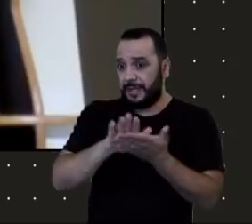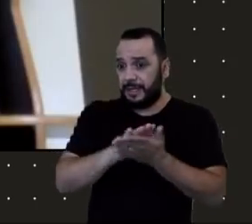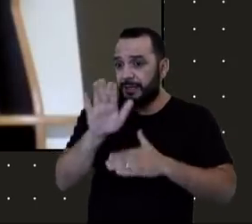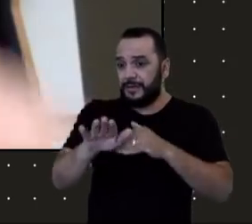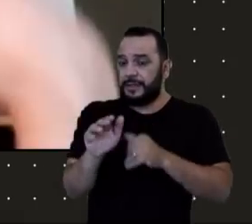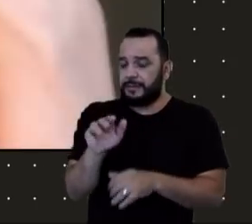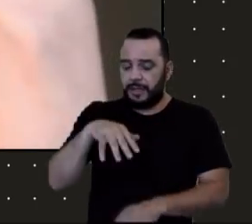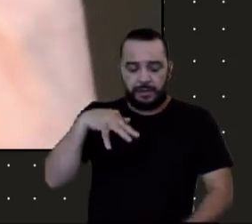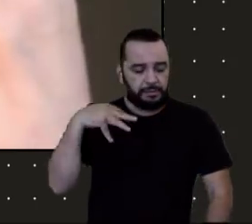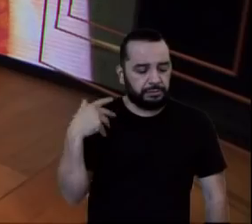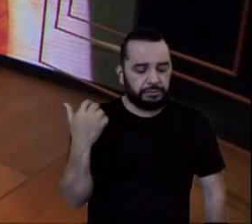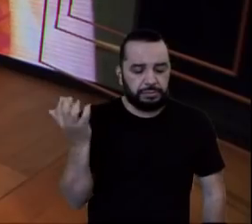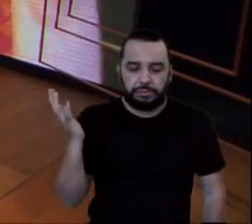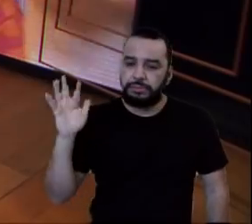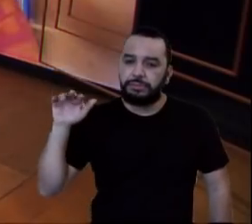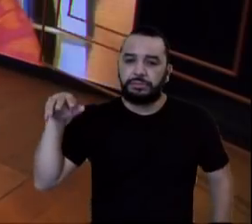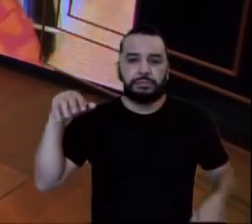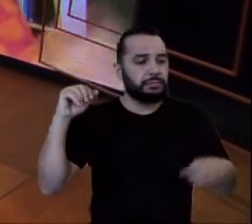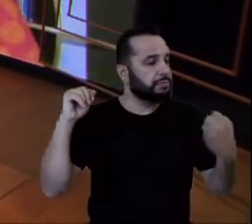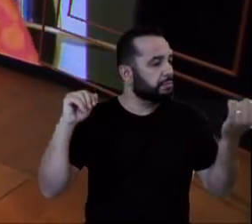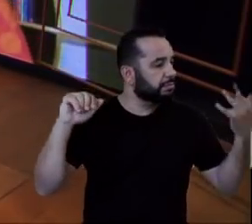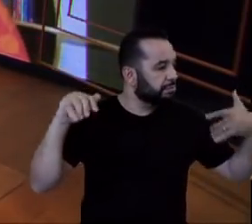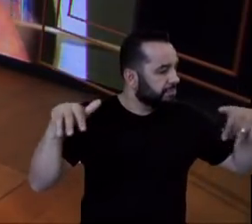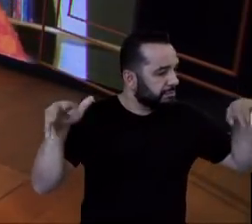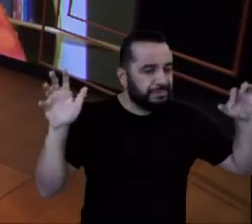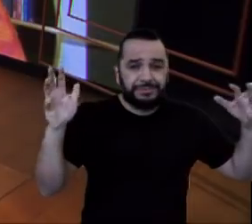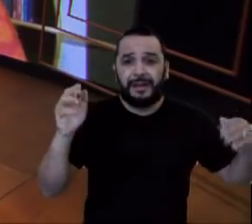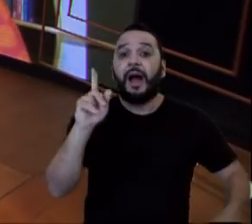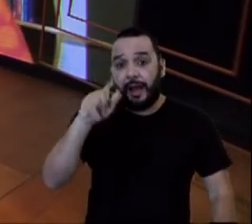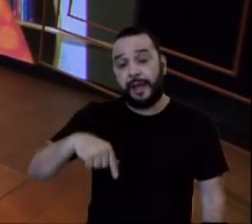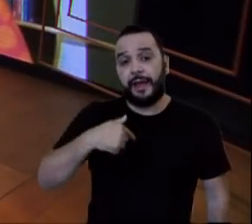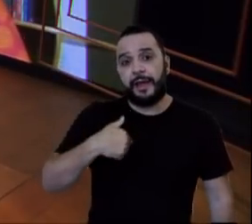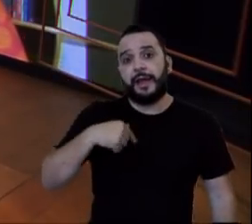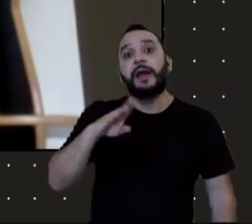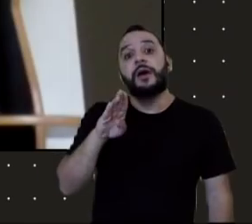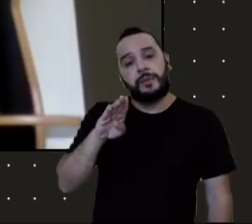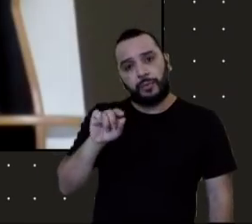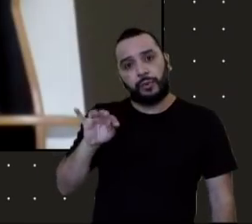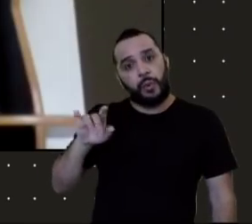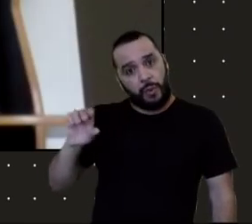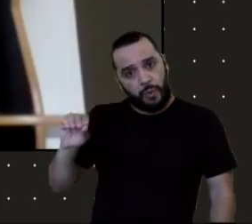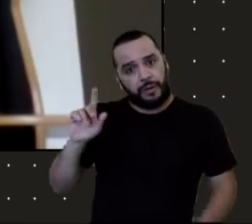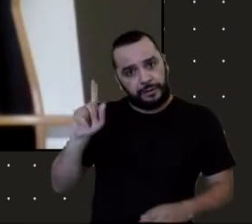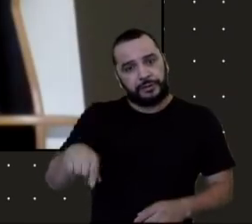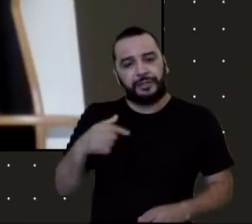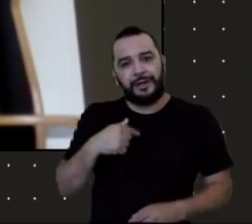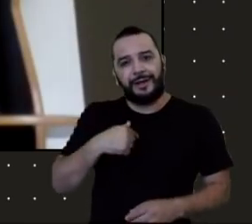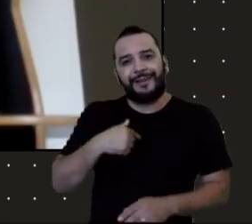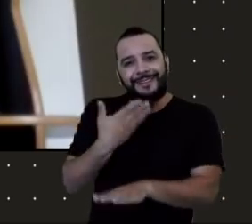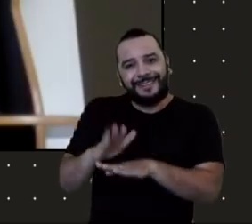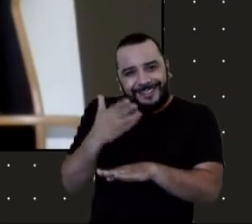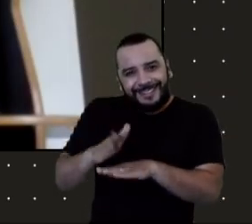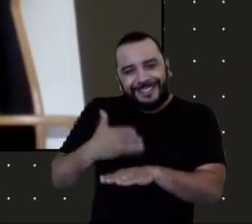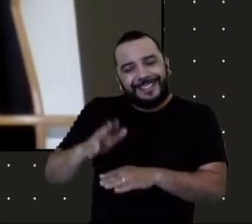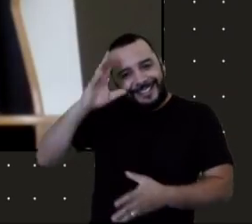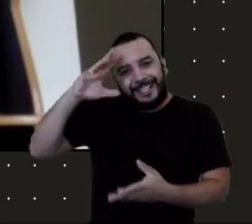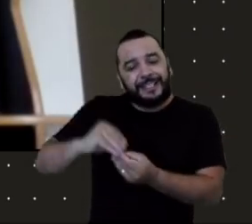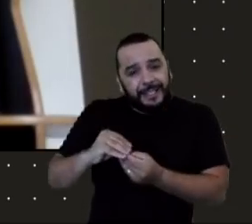e meus pés nunca mais fossem os mesmos. Ou seja, eles sempre, de alguma forma, se